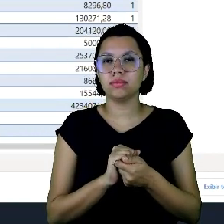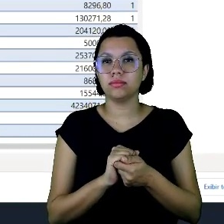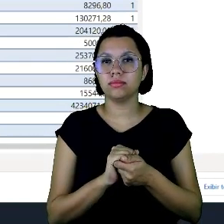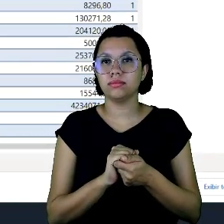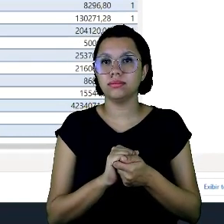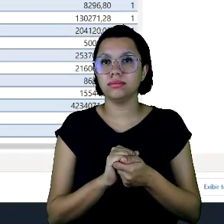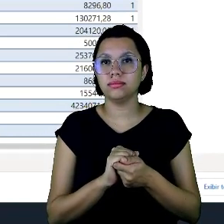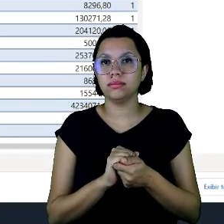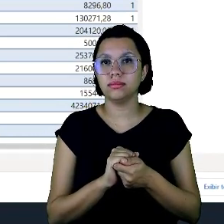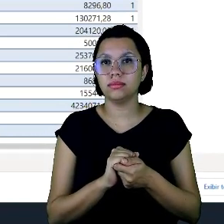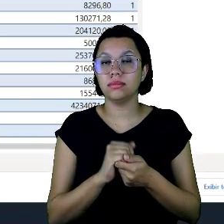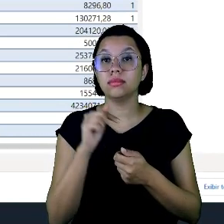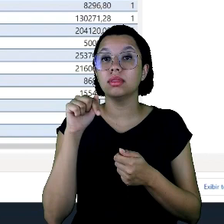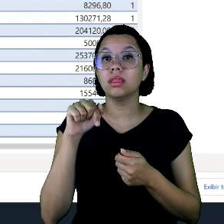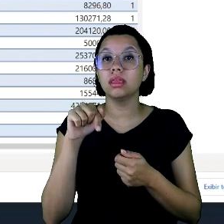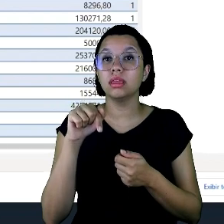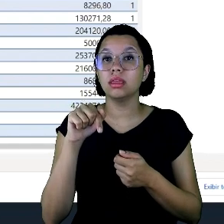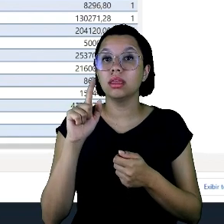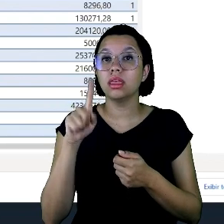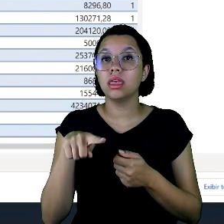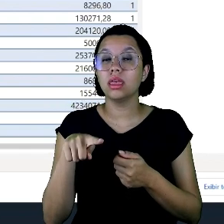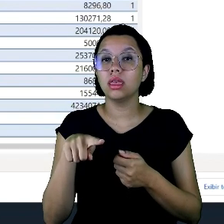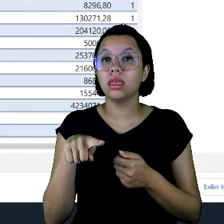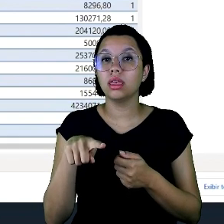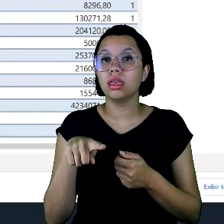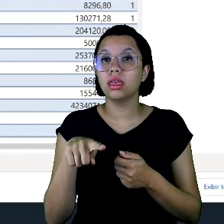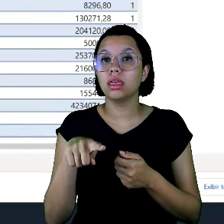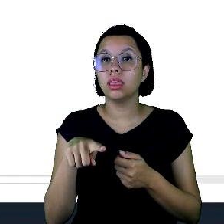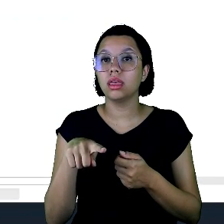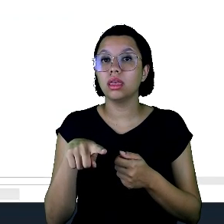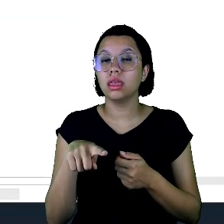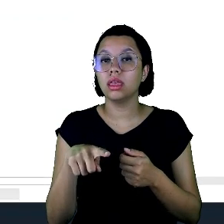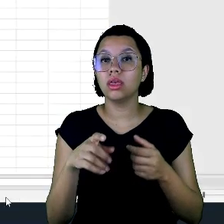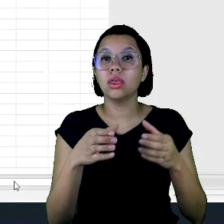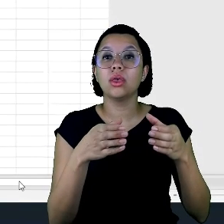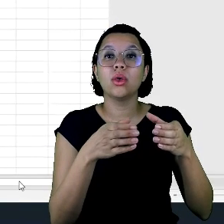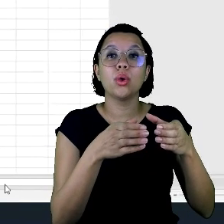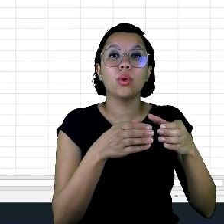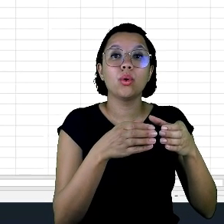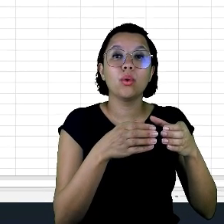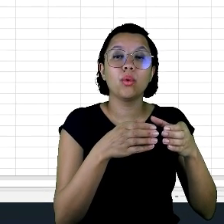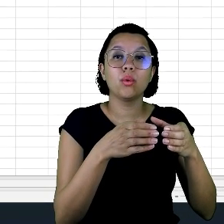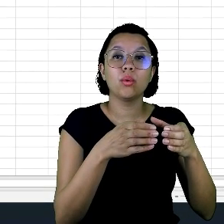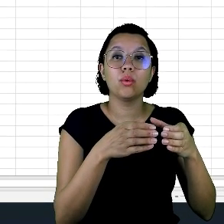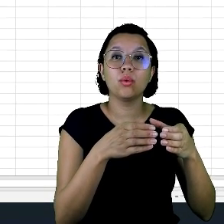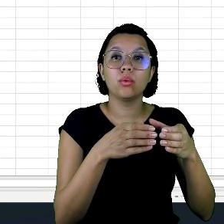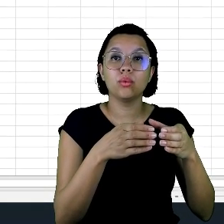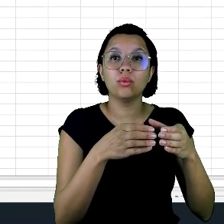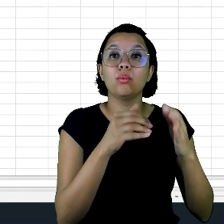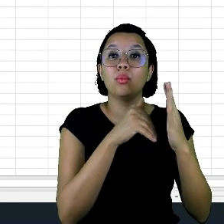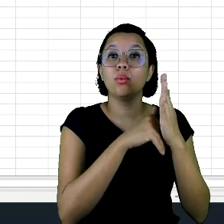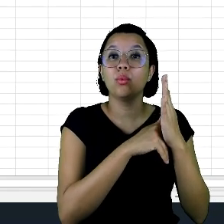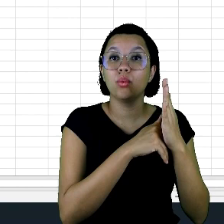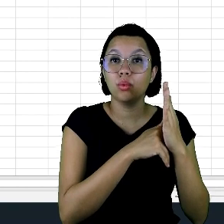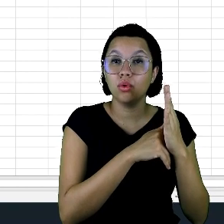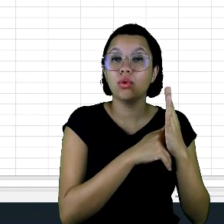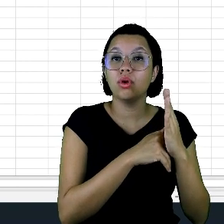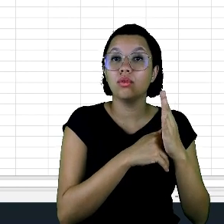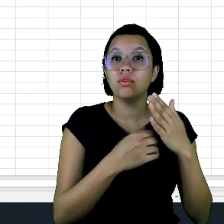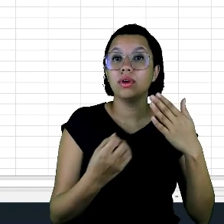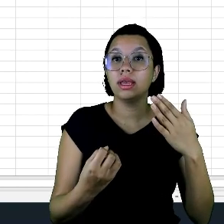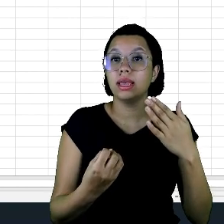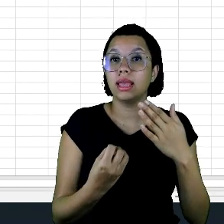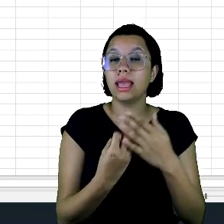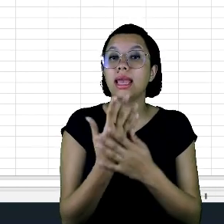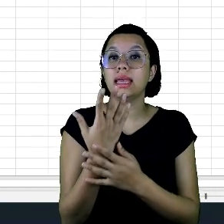vou... No Excel, a tabela. Esse daqui é o arquivo que é gerado, e aqui ele traz